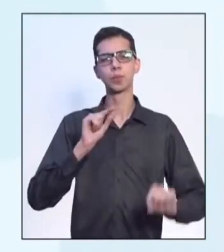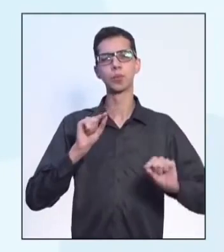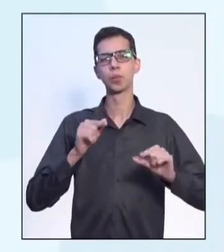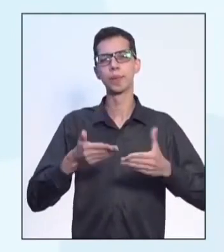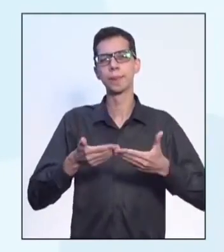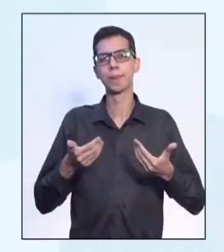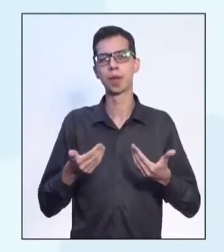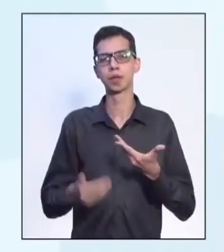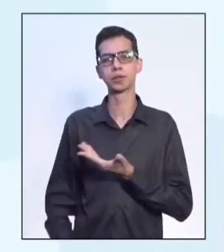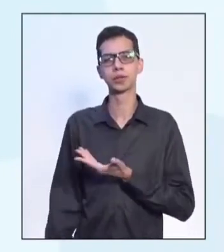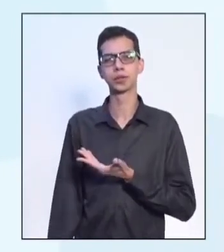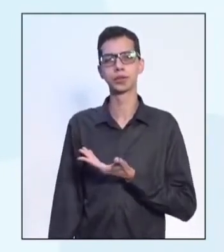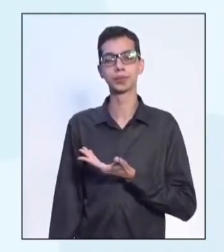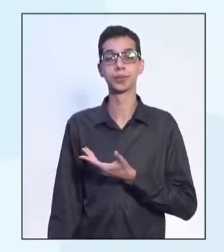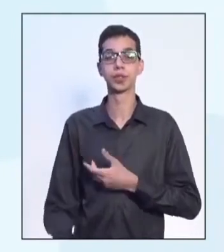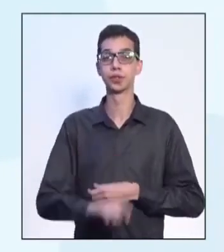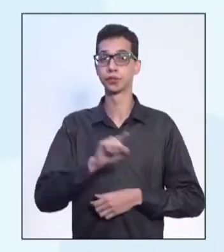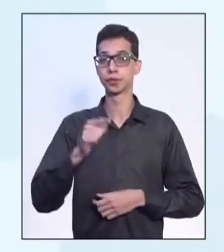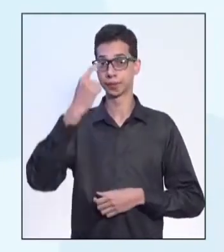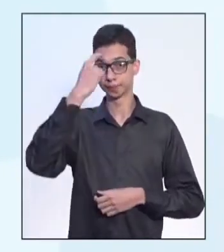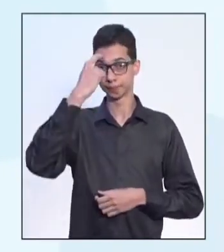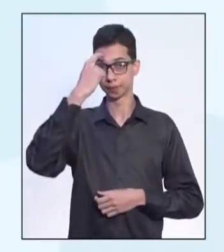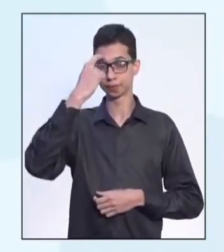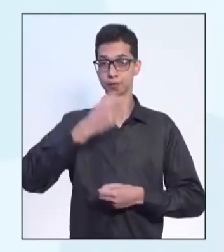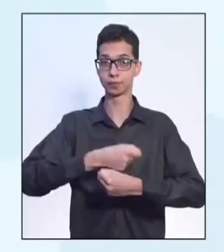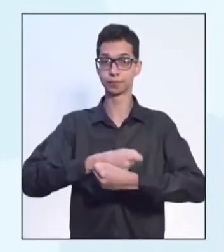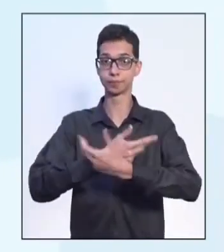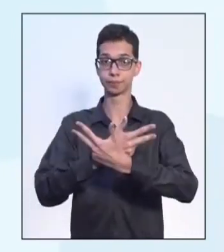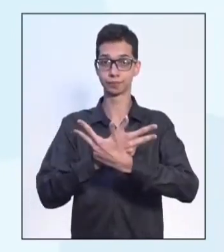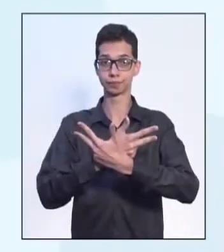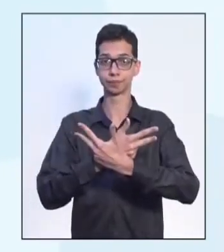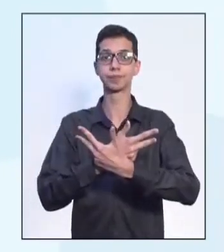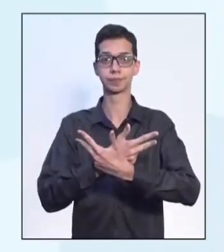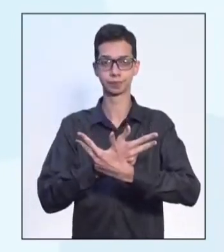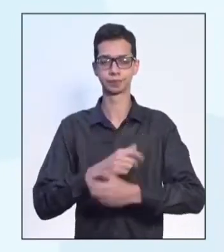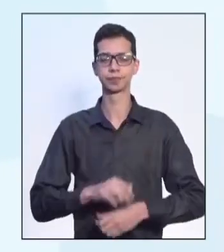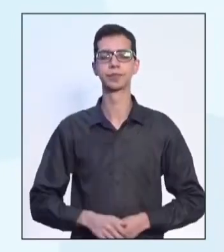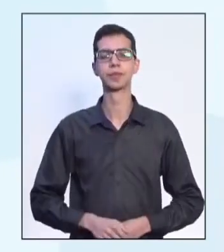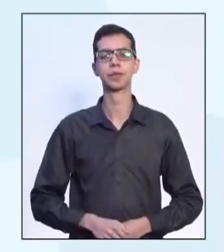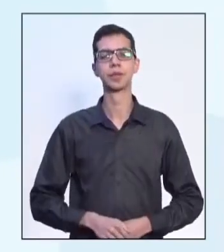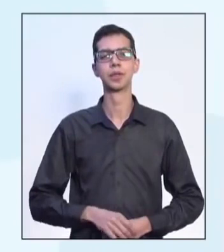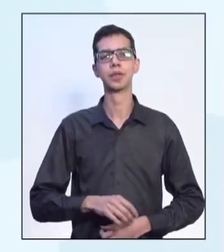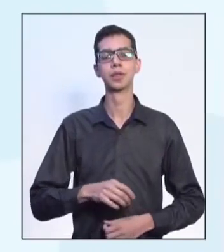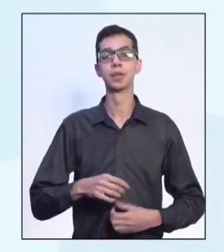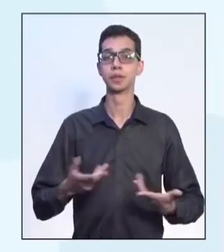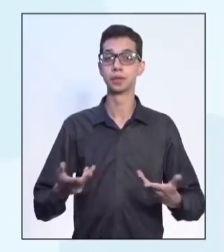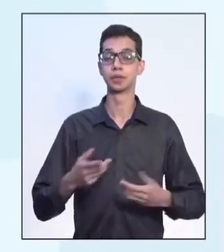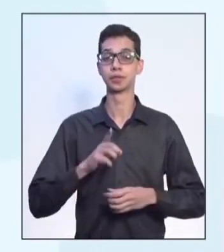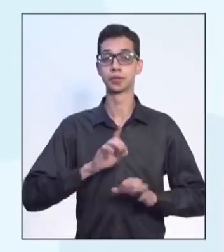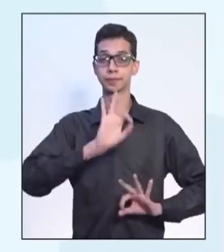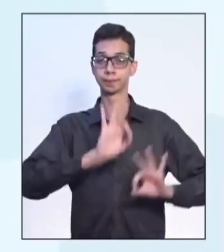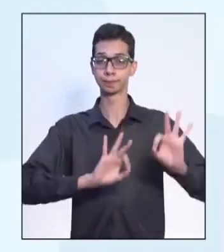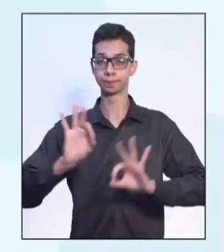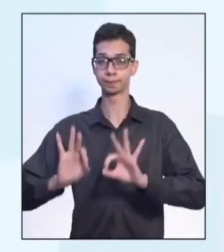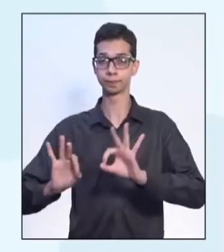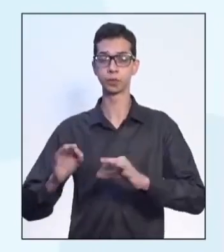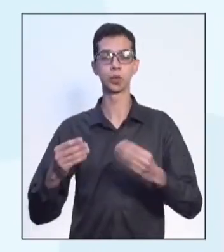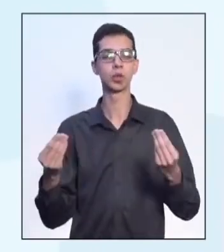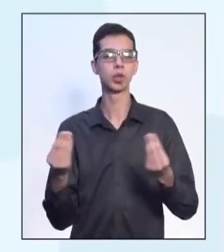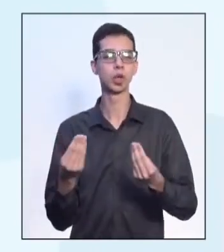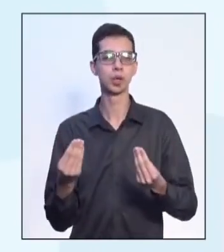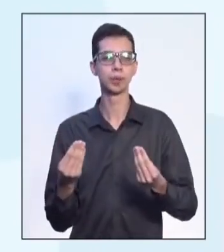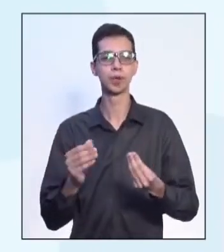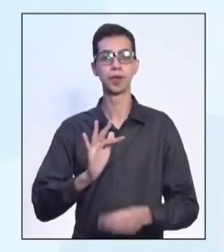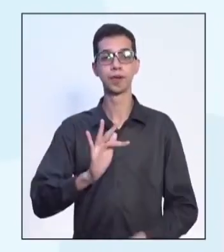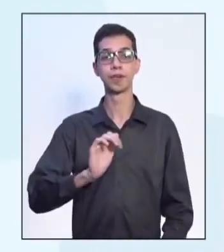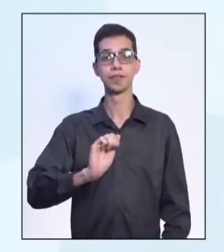você pense numa equação de grau 3 e escreva na forma fatorada, sabendo que as